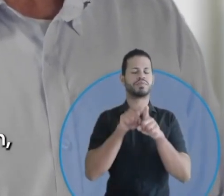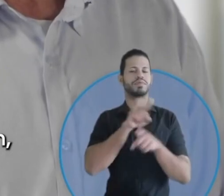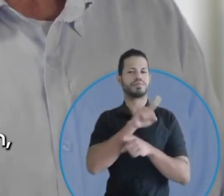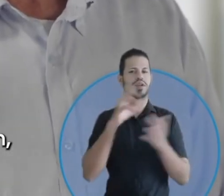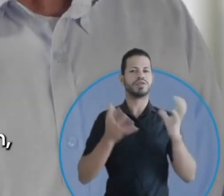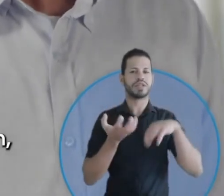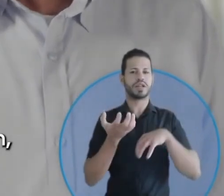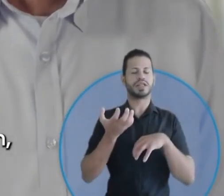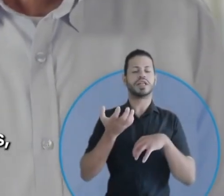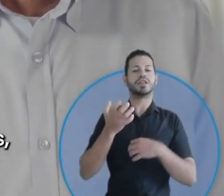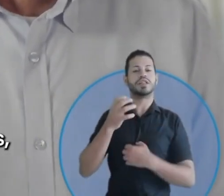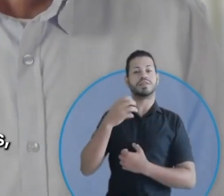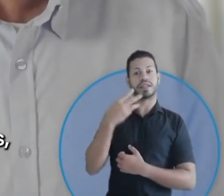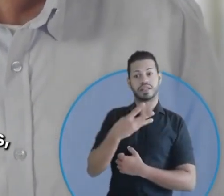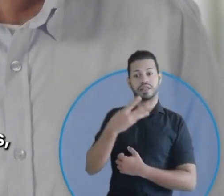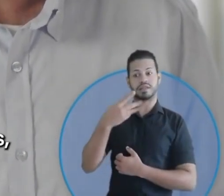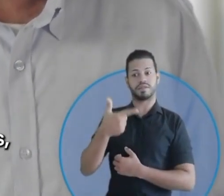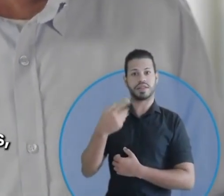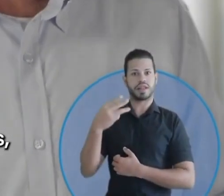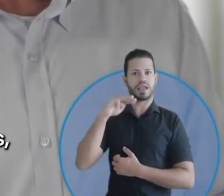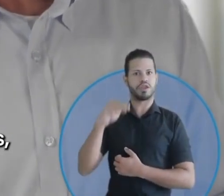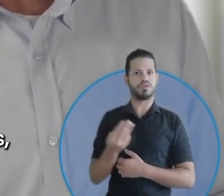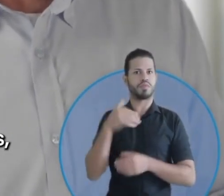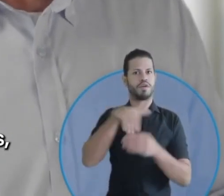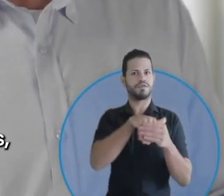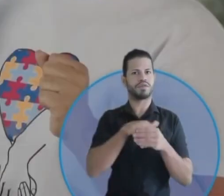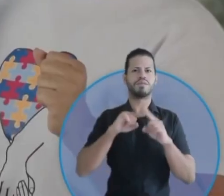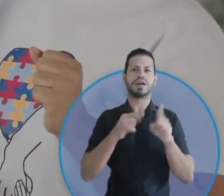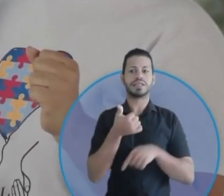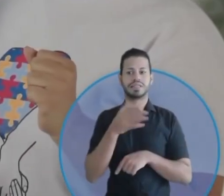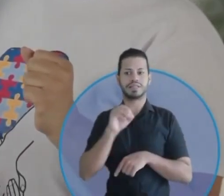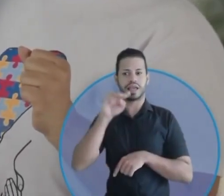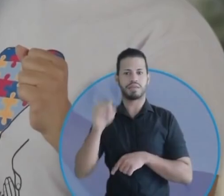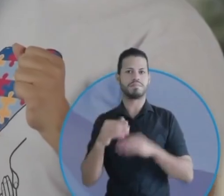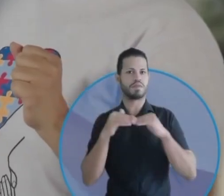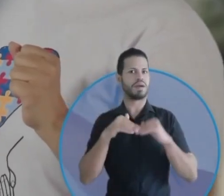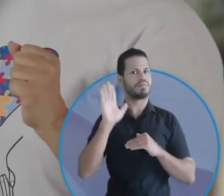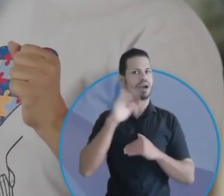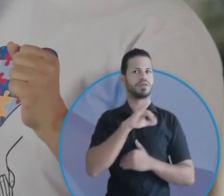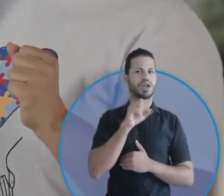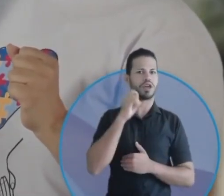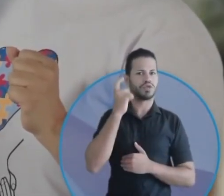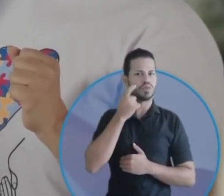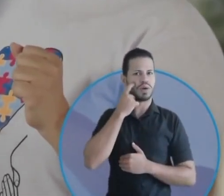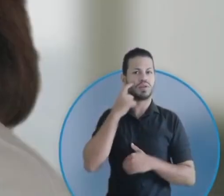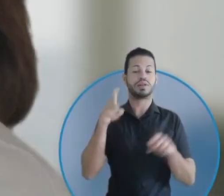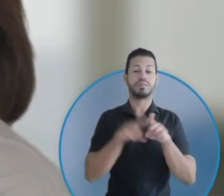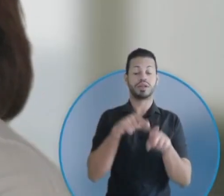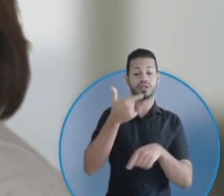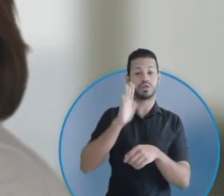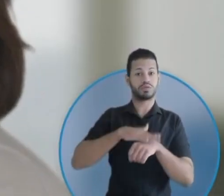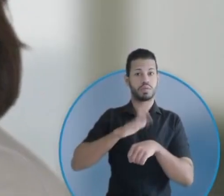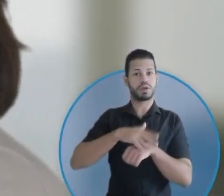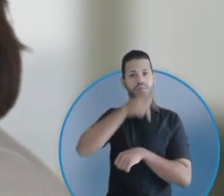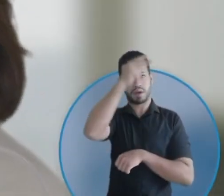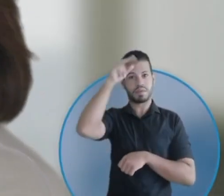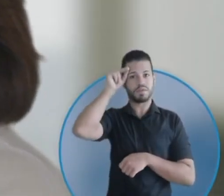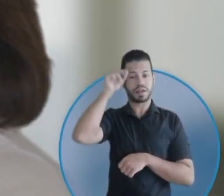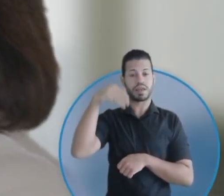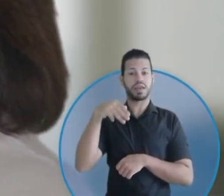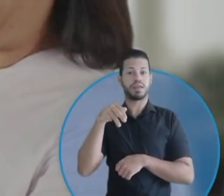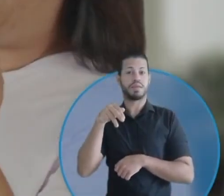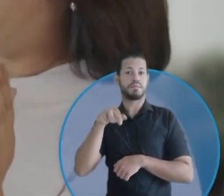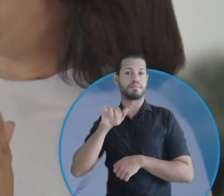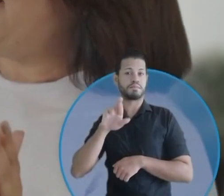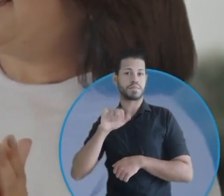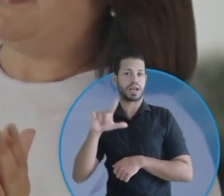do Senado, Gilson teve 323 mil votos, quase 100 mil votos a mais do que João. Na eleição de segundo turno para